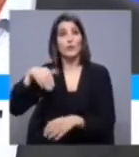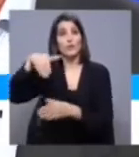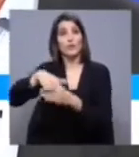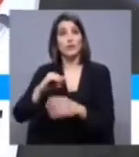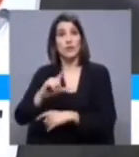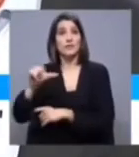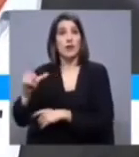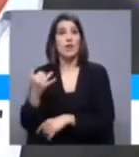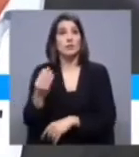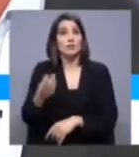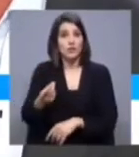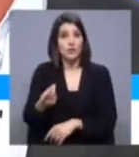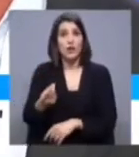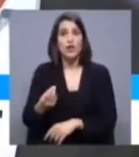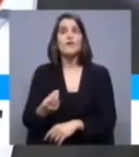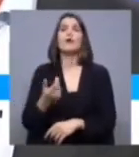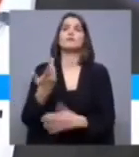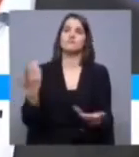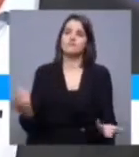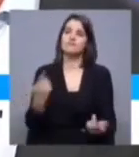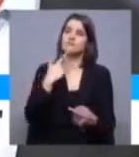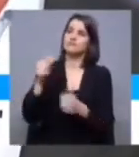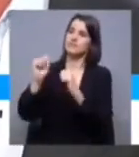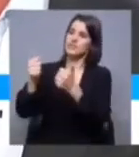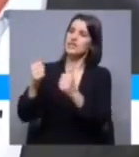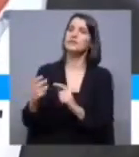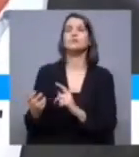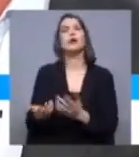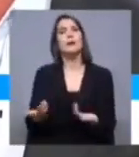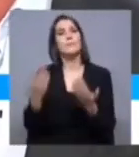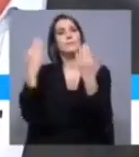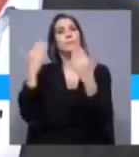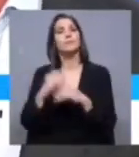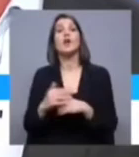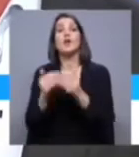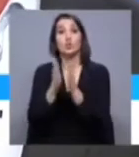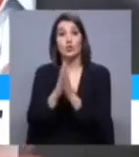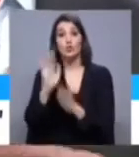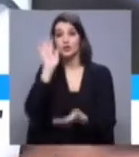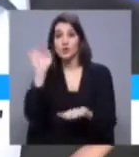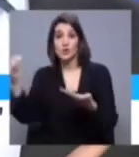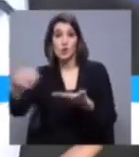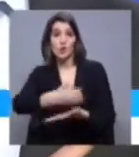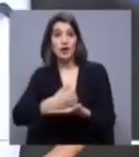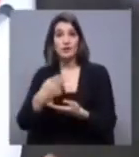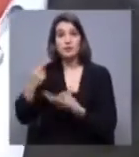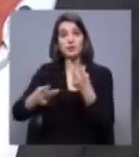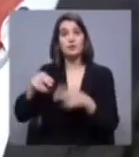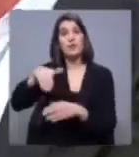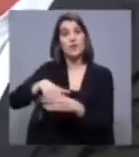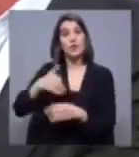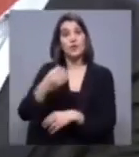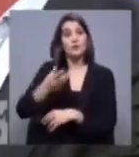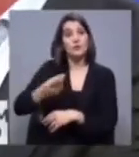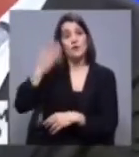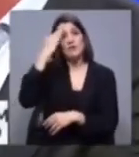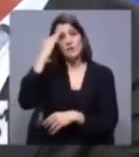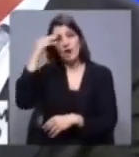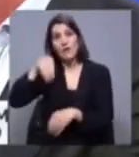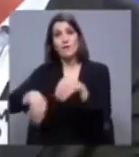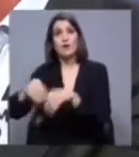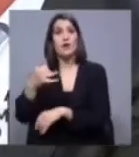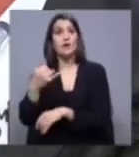em 2019 deram por bem, empregam o seu voto. Mas, em todas as sondagens que analisam o voto de 2019 e perspectivam o